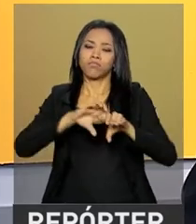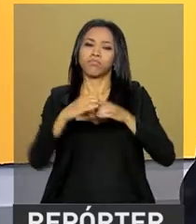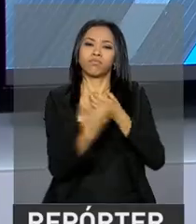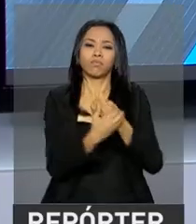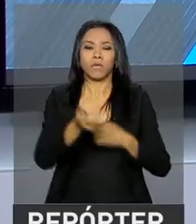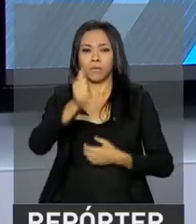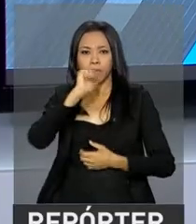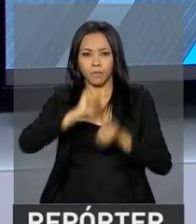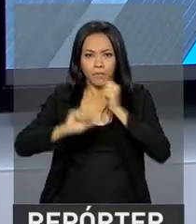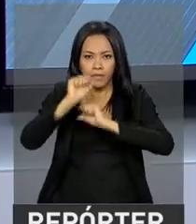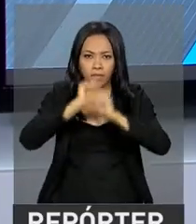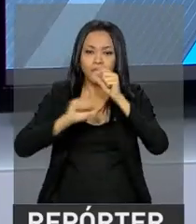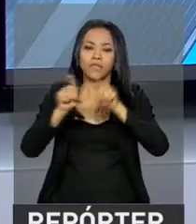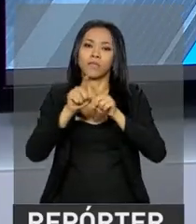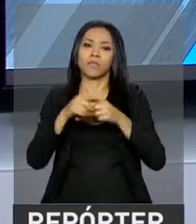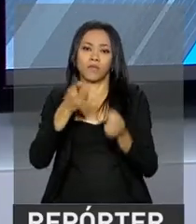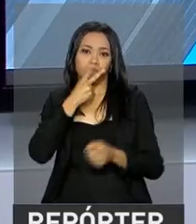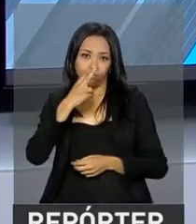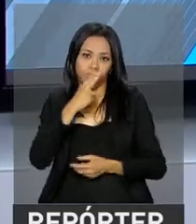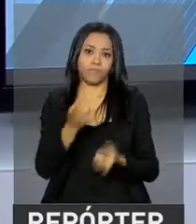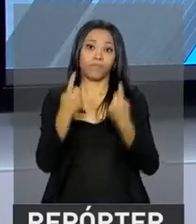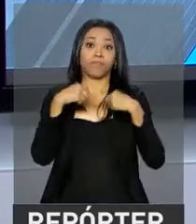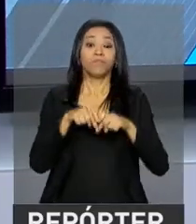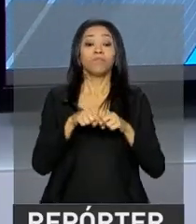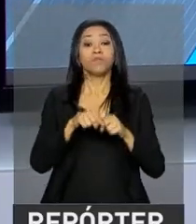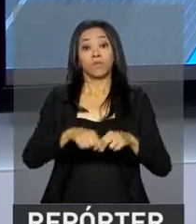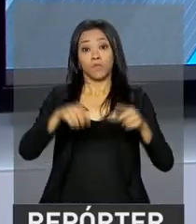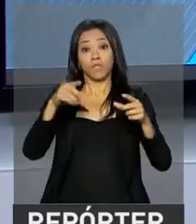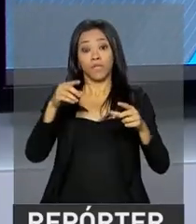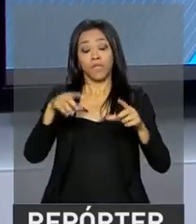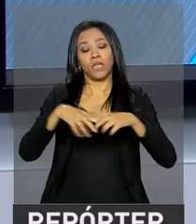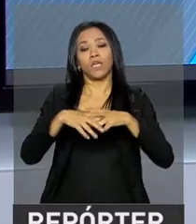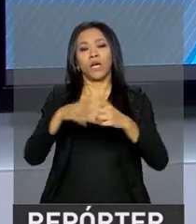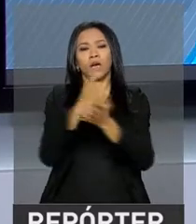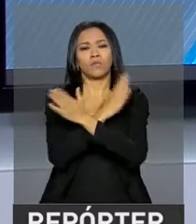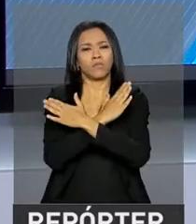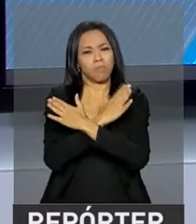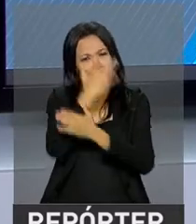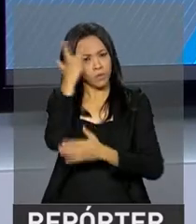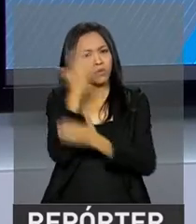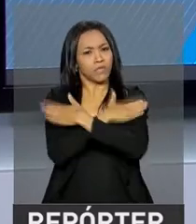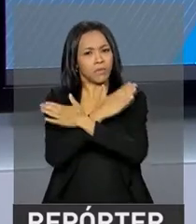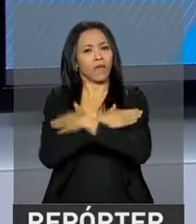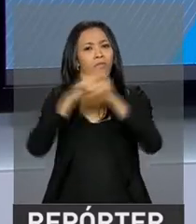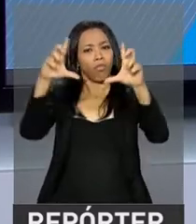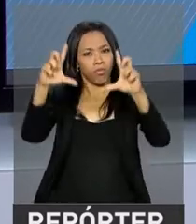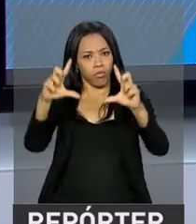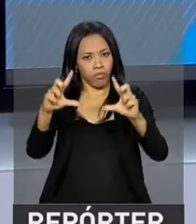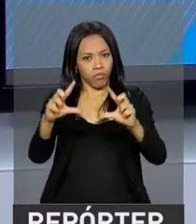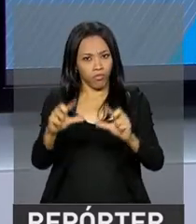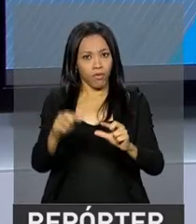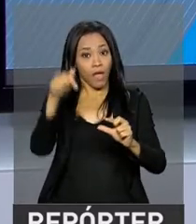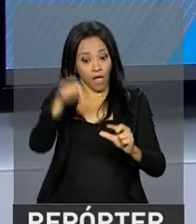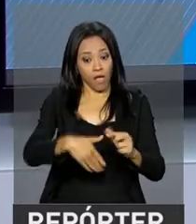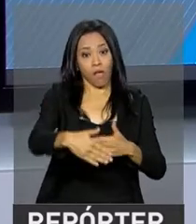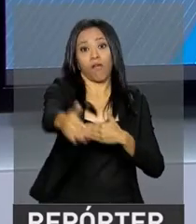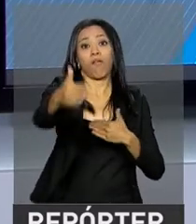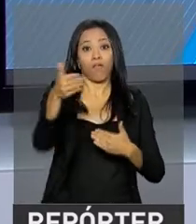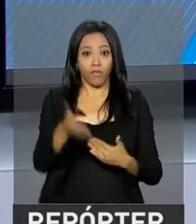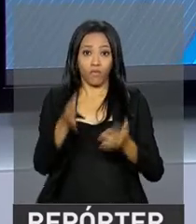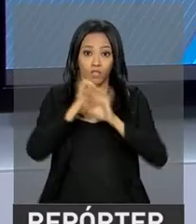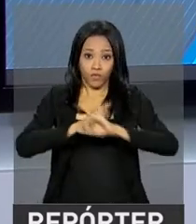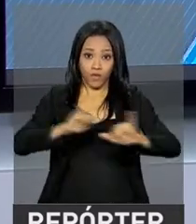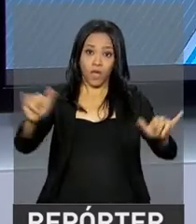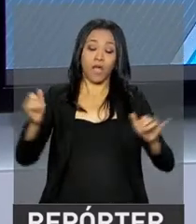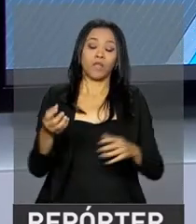de desemprego no brasil deve cair a partir de agosto a mensagem publicada hoje no twitter do ministro